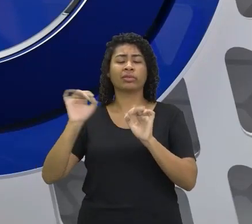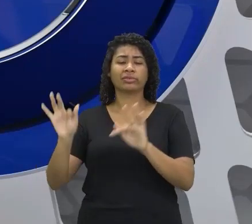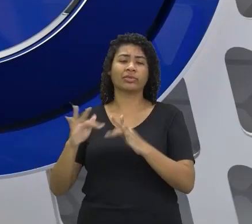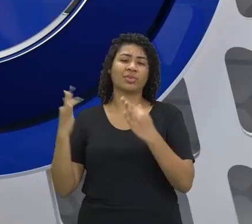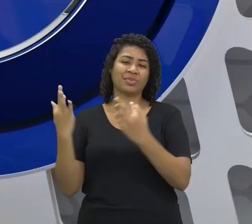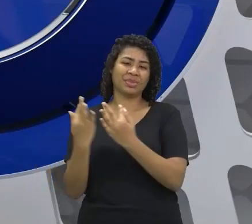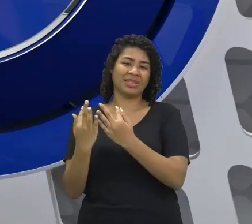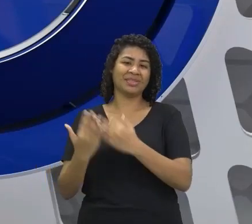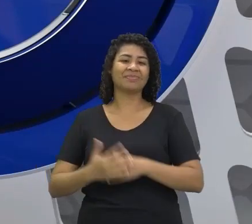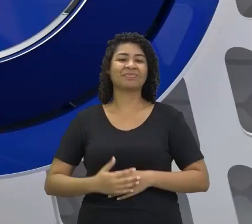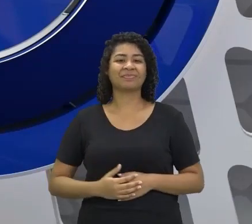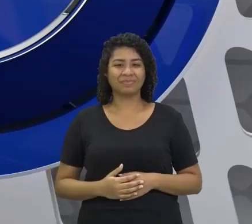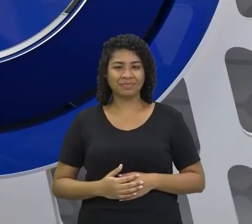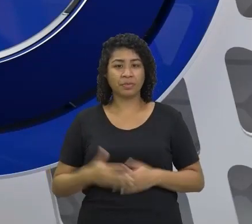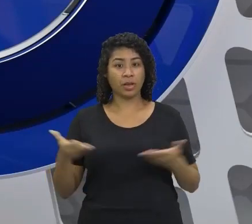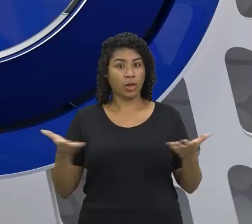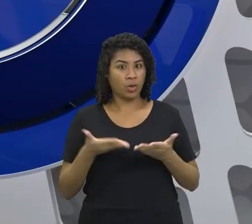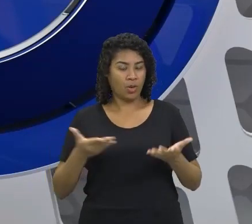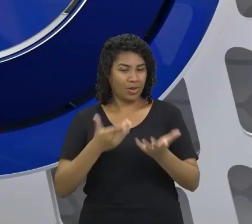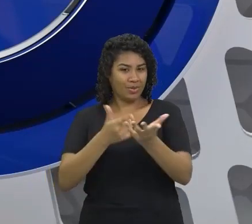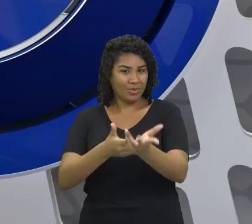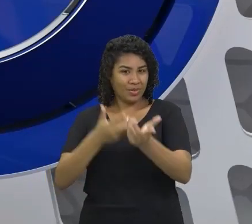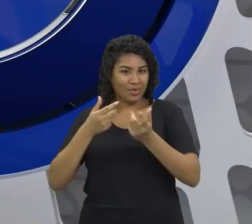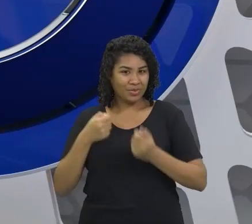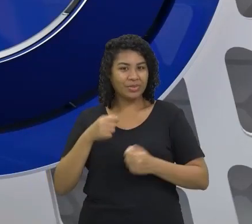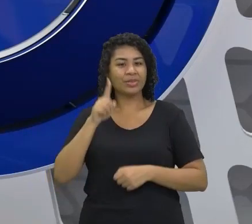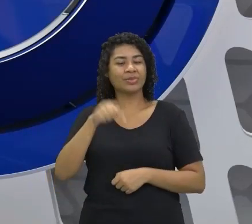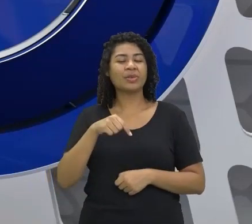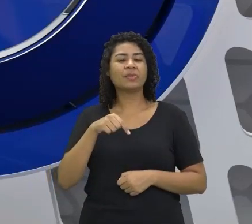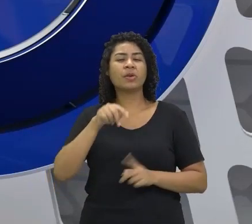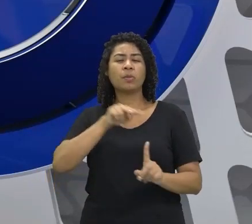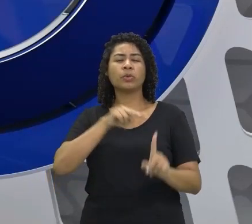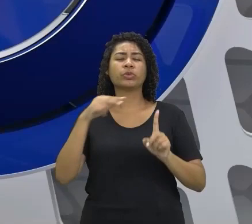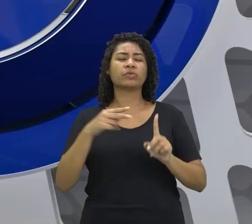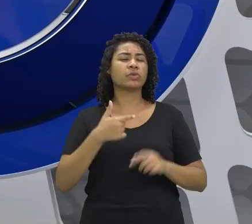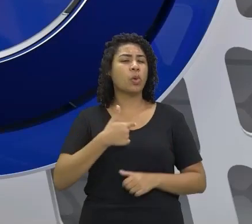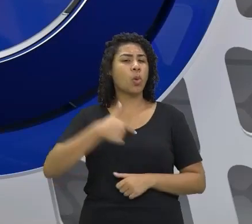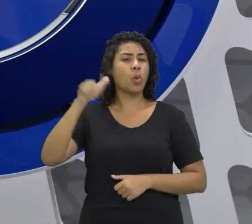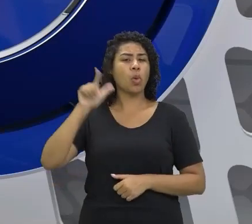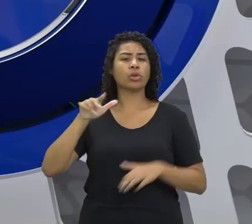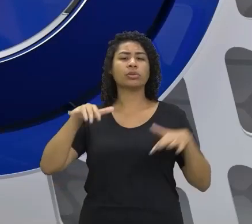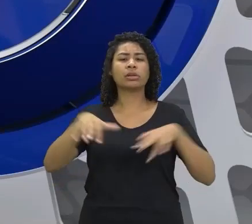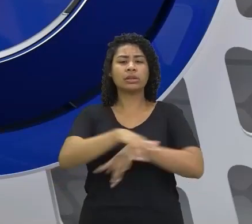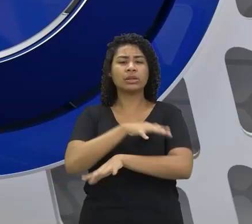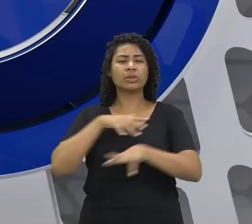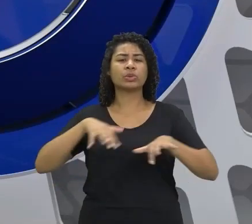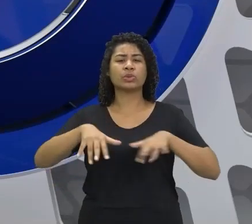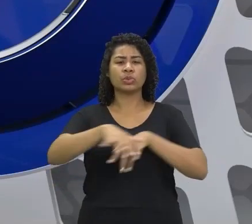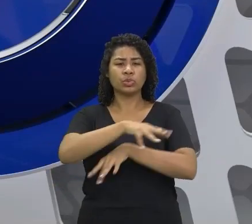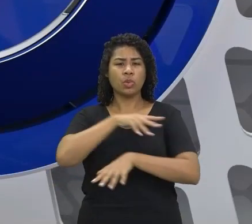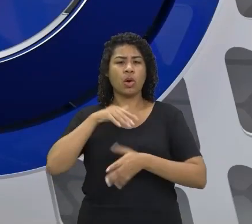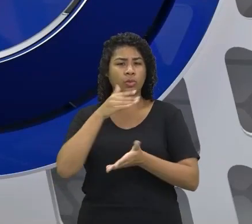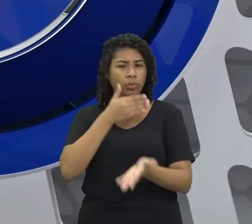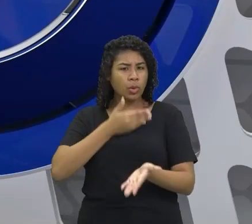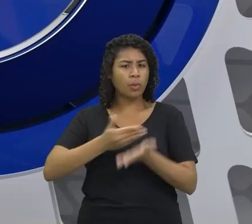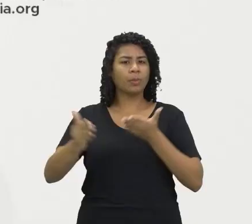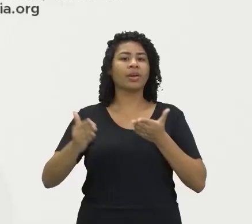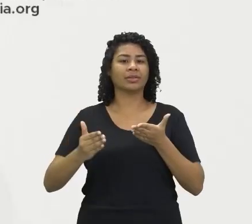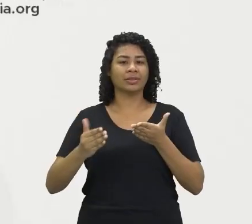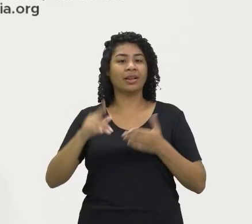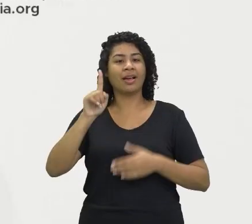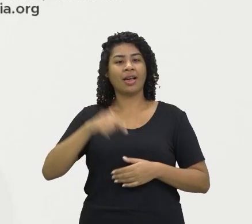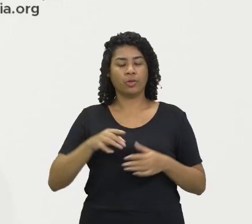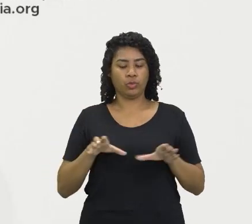família. Agora eu vou te convidar aqui a ver com um ritual de iniciação dos